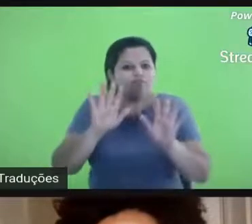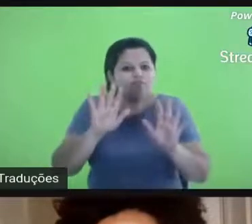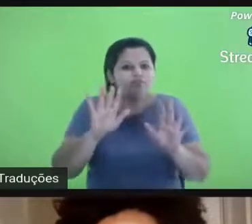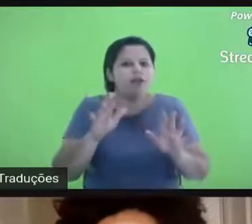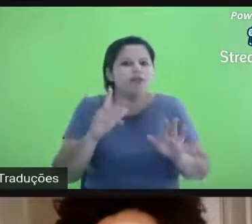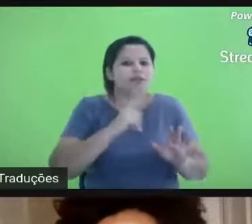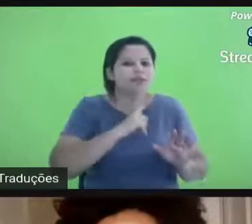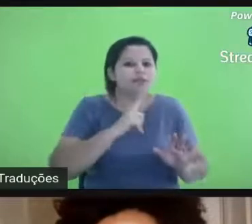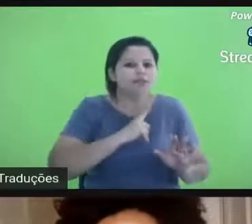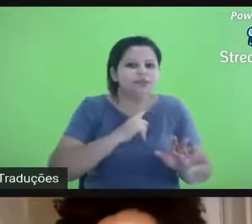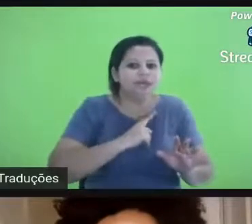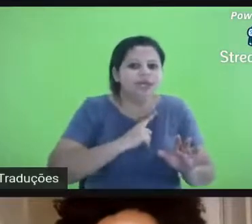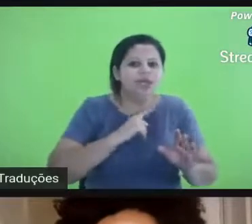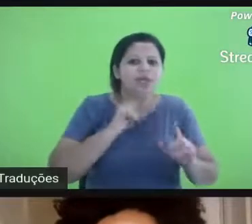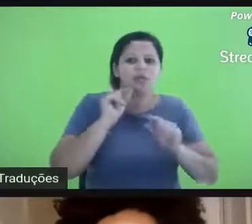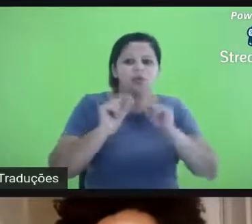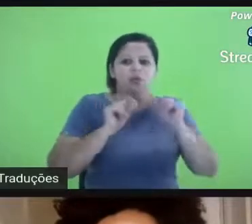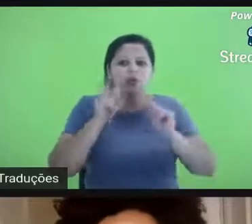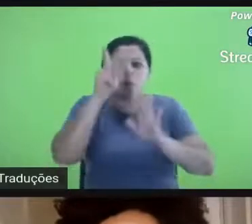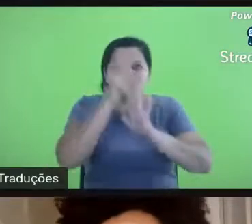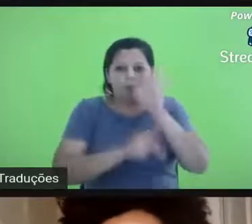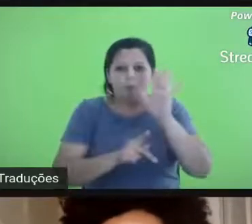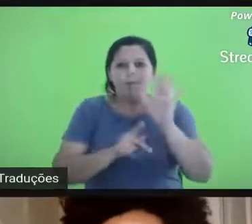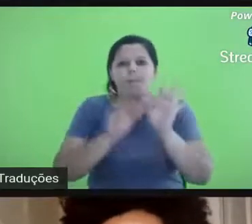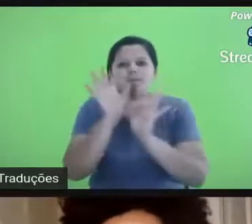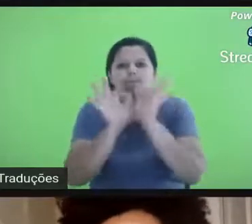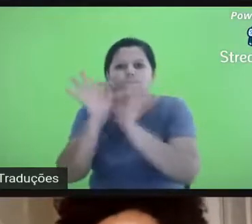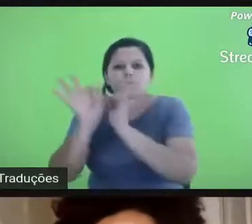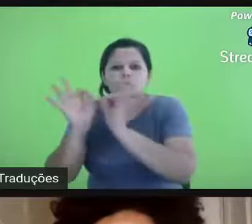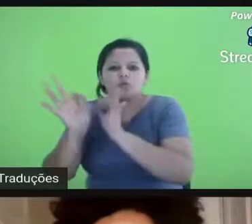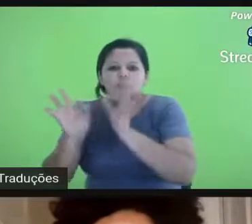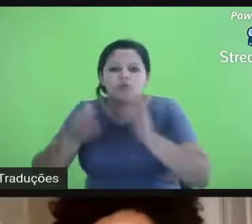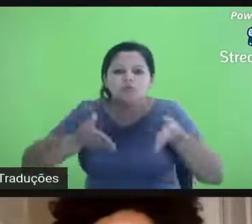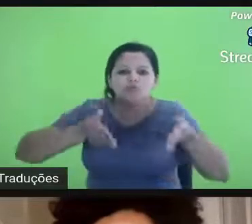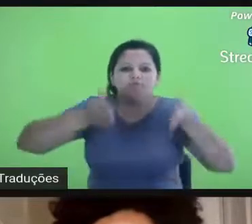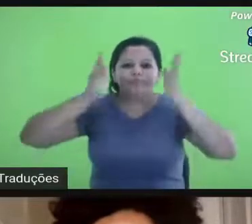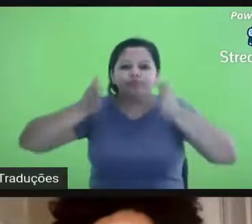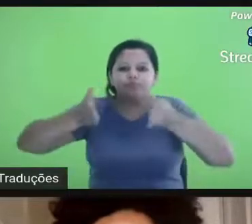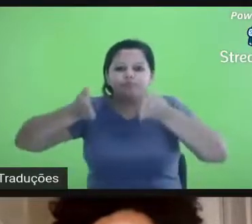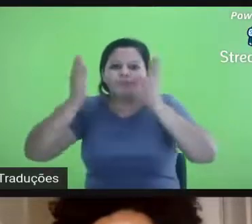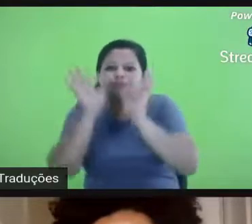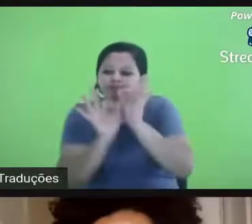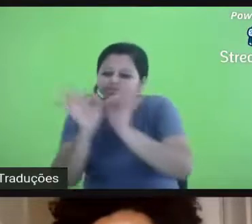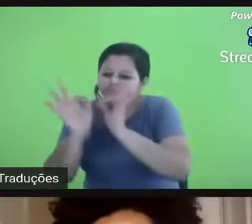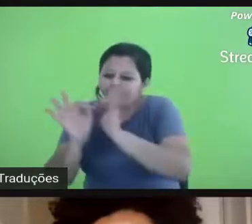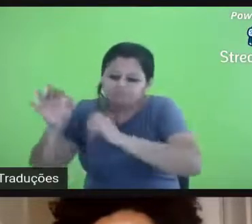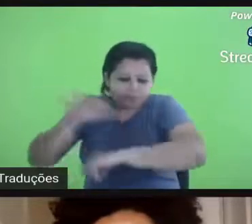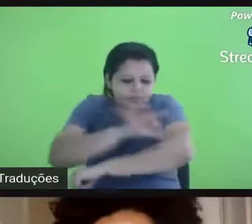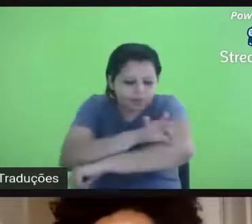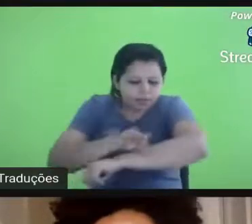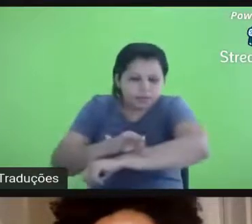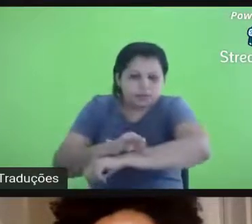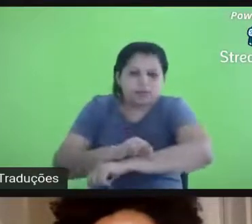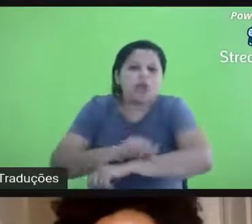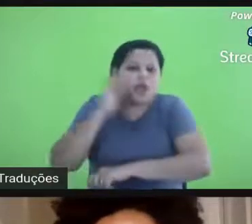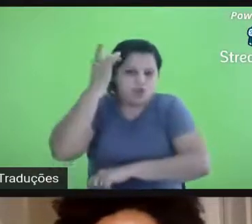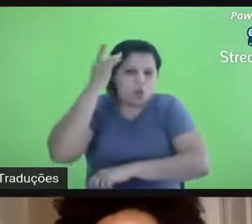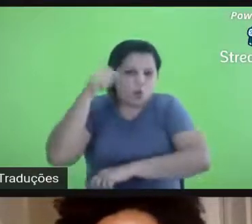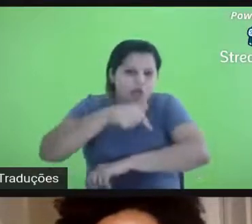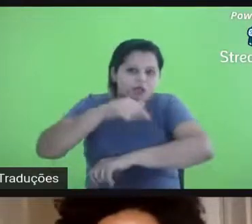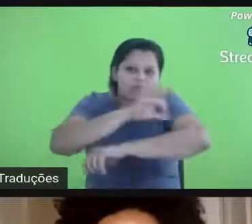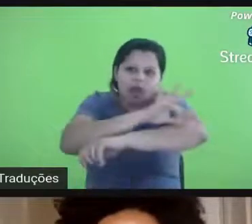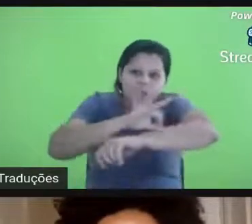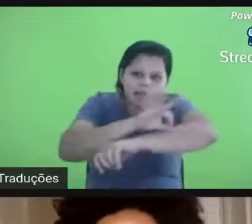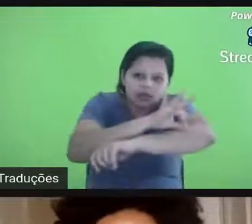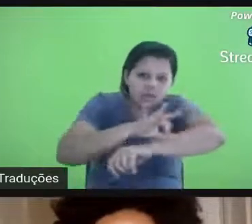construção dele, né? Daquele projeto de arquitetura, daquela edificação que ele projetou. E eu acho que a arquitetura tem que ser isso, a arquitetura